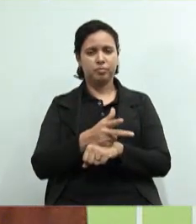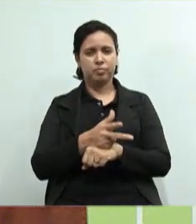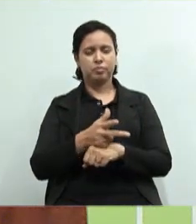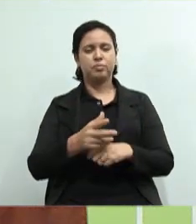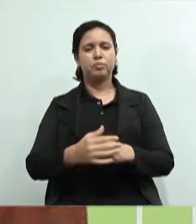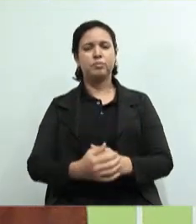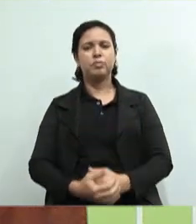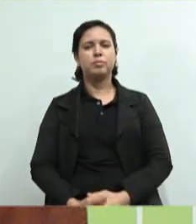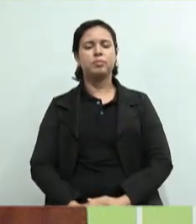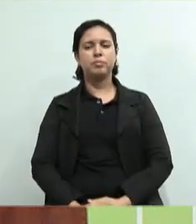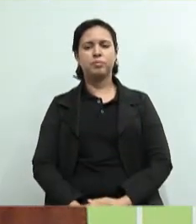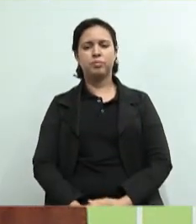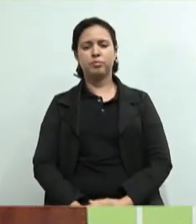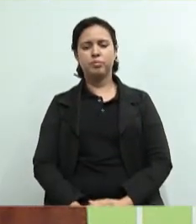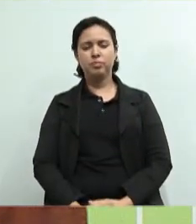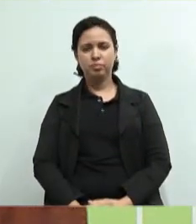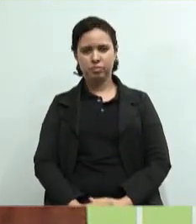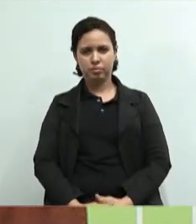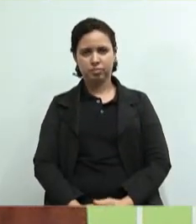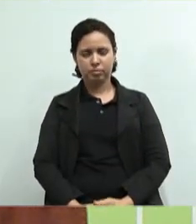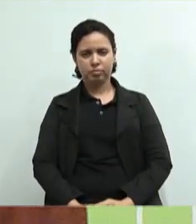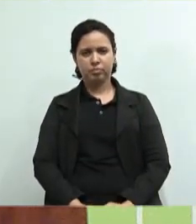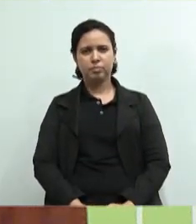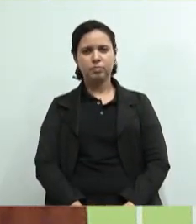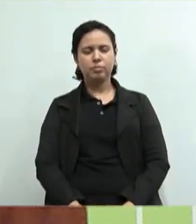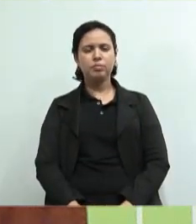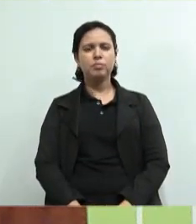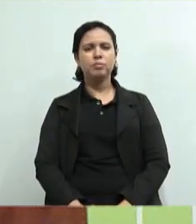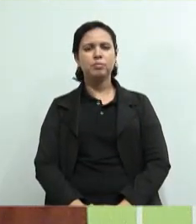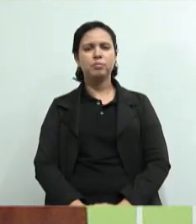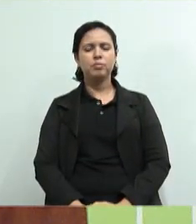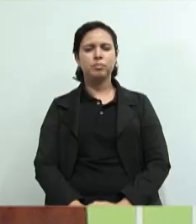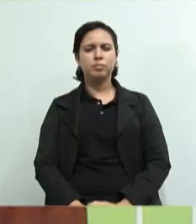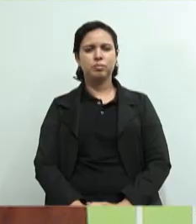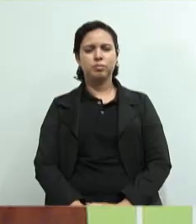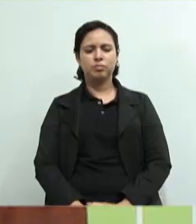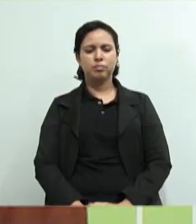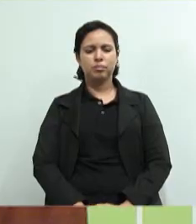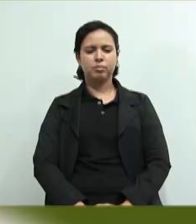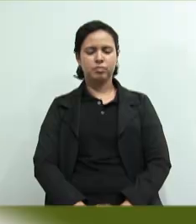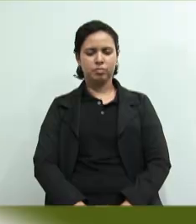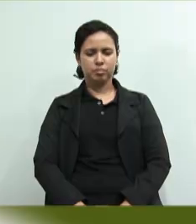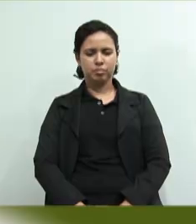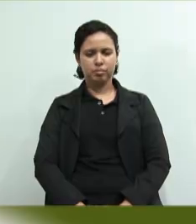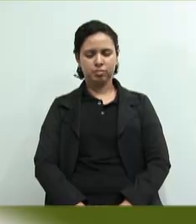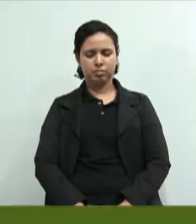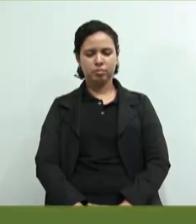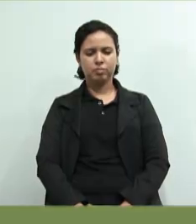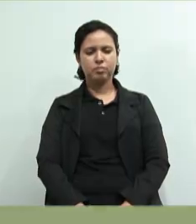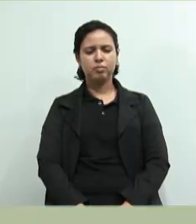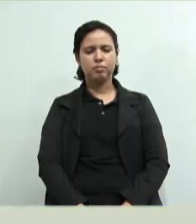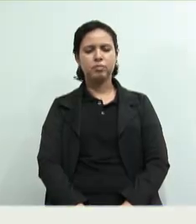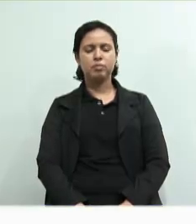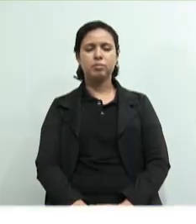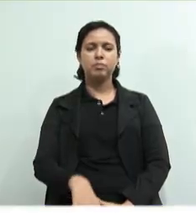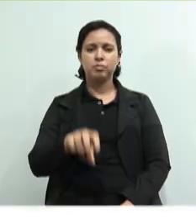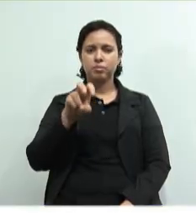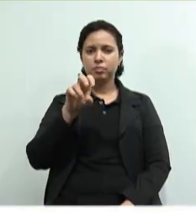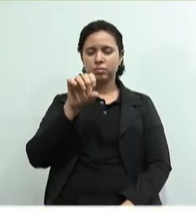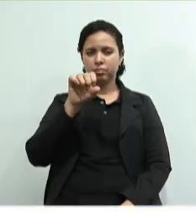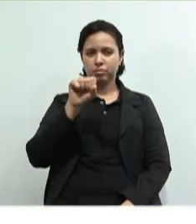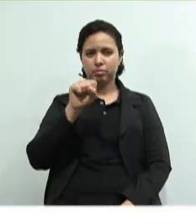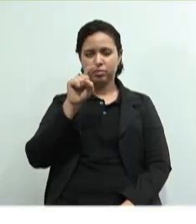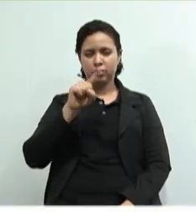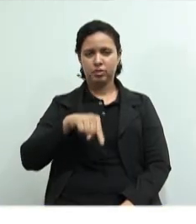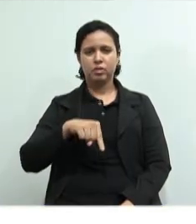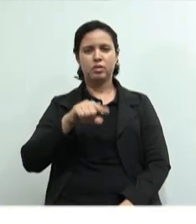rapidamente que vai resumir um pouquinho de tudo isso que a gente falou sobre o 5S. Vamos lá? 5S é um programa de